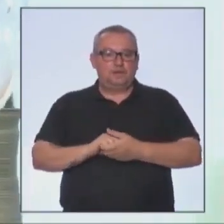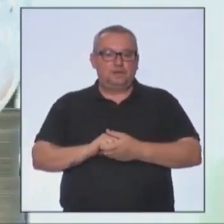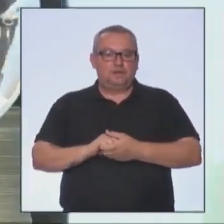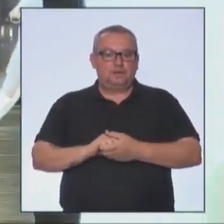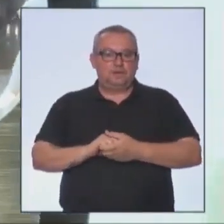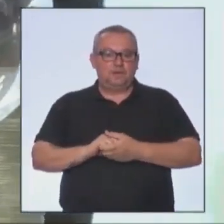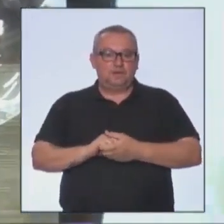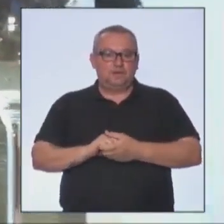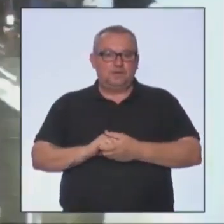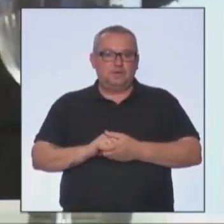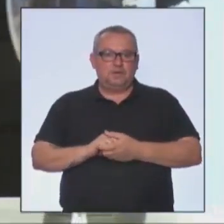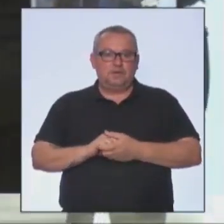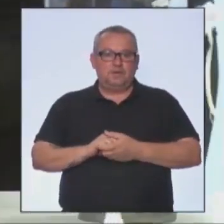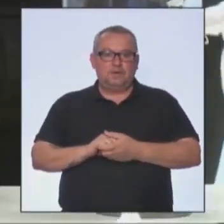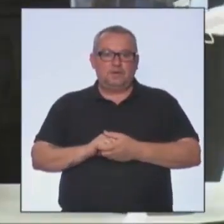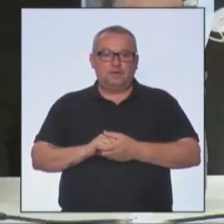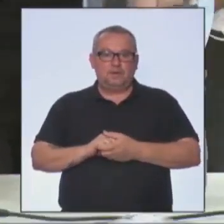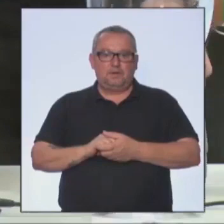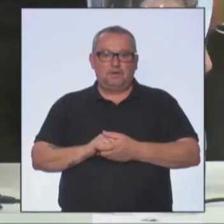Ouve só.